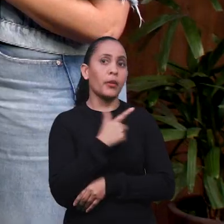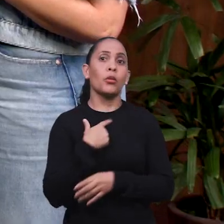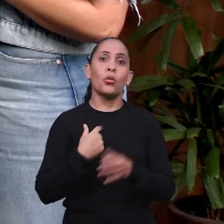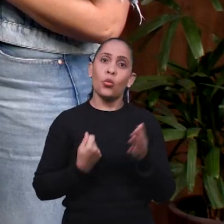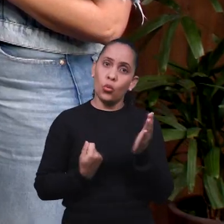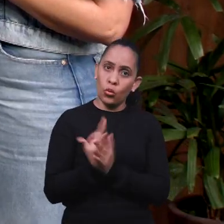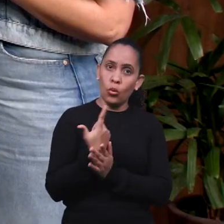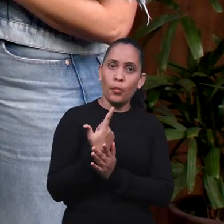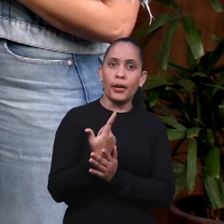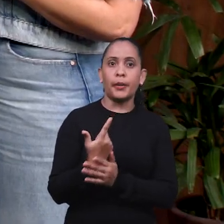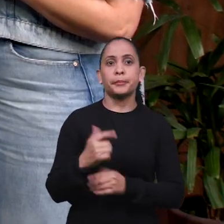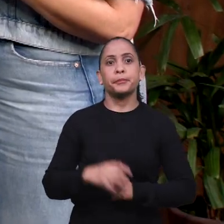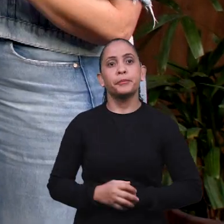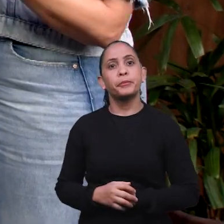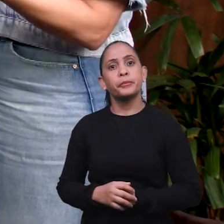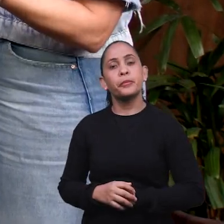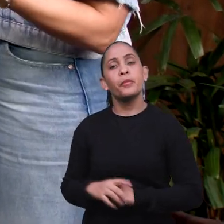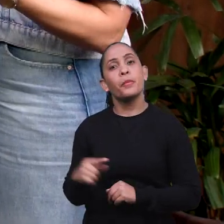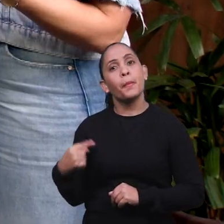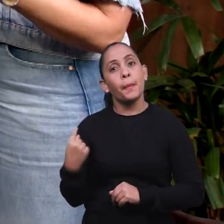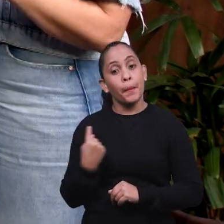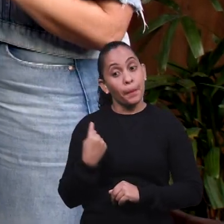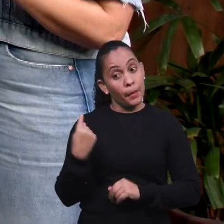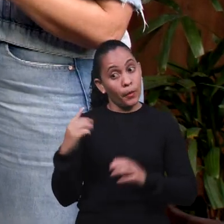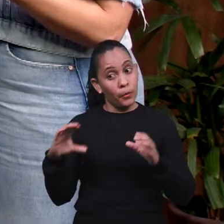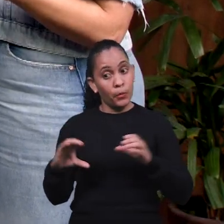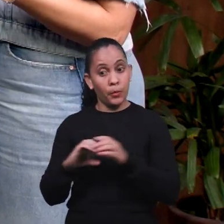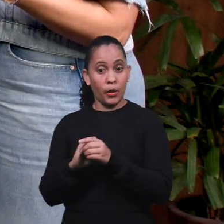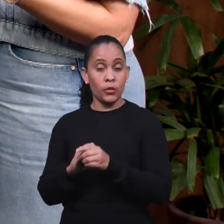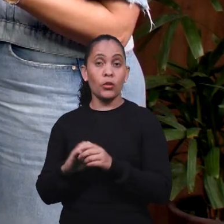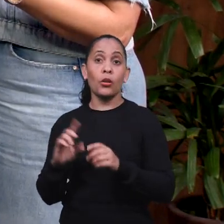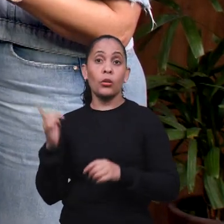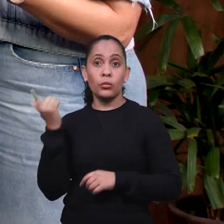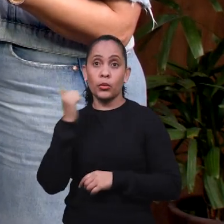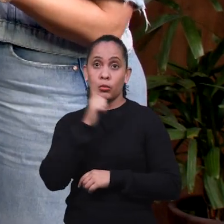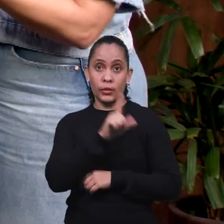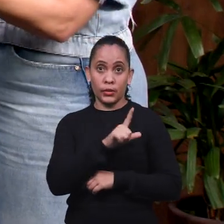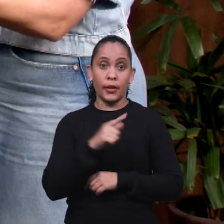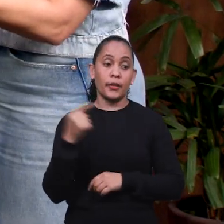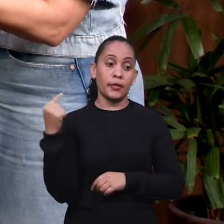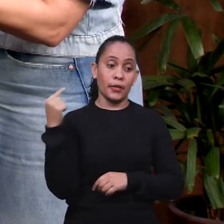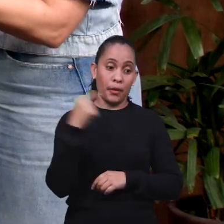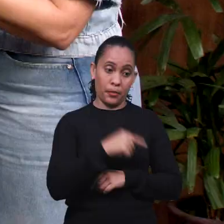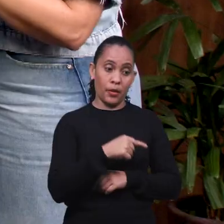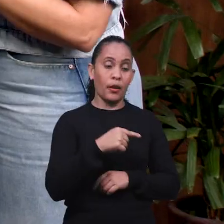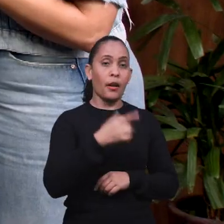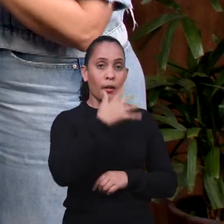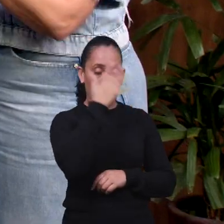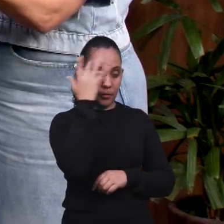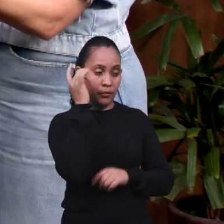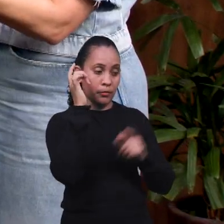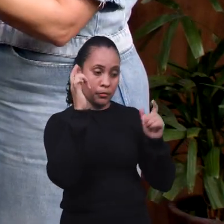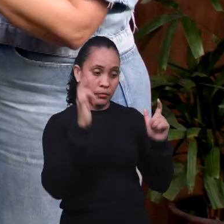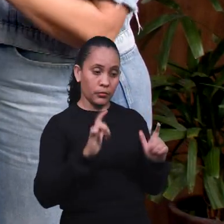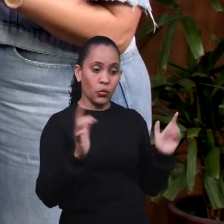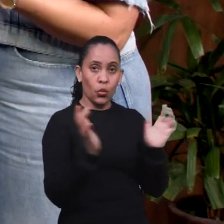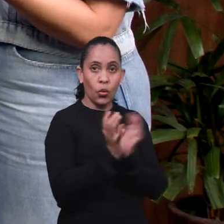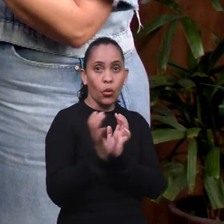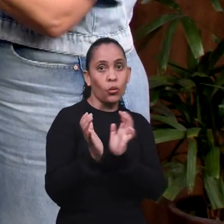também comprar produto, né? E desta forma, então, a instituição consegue garantir ao